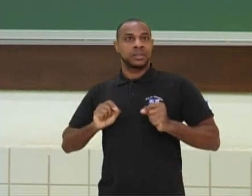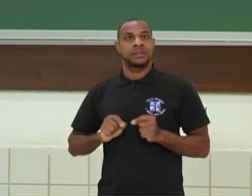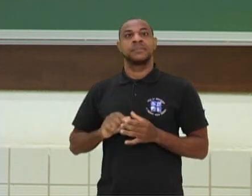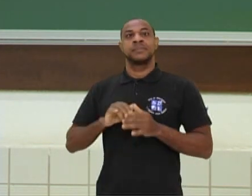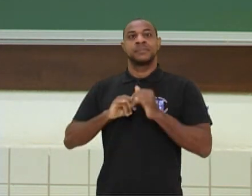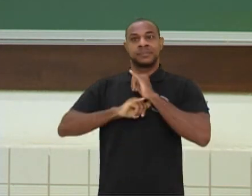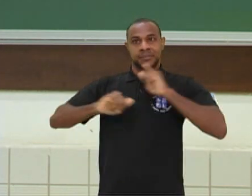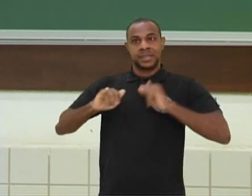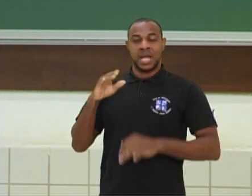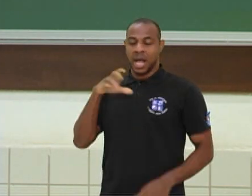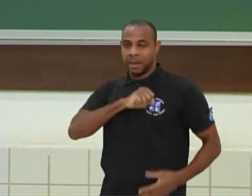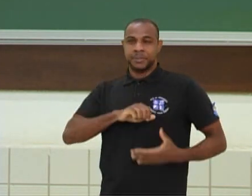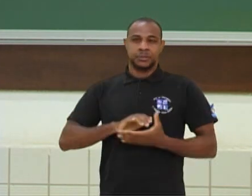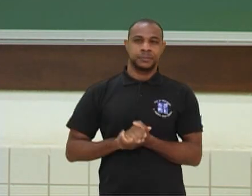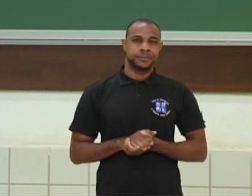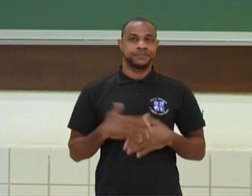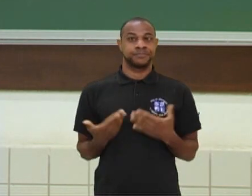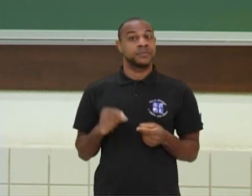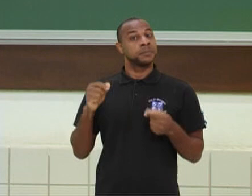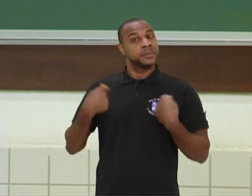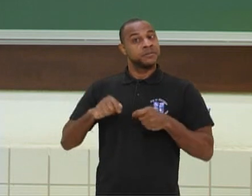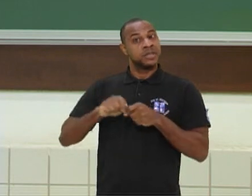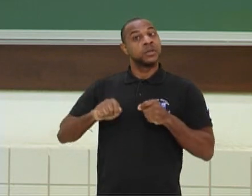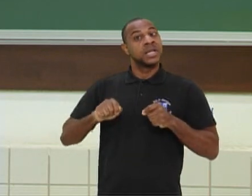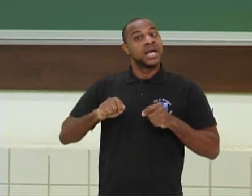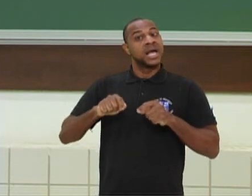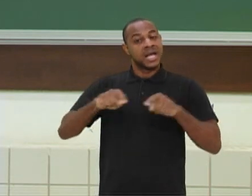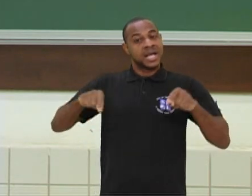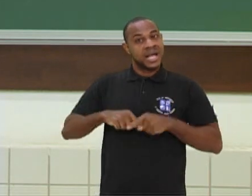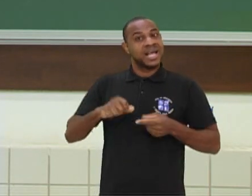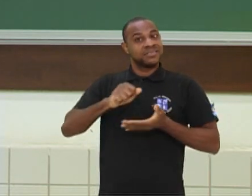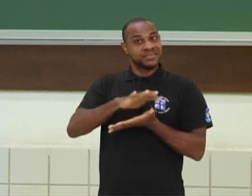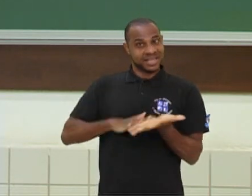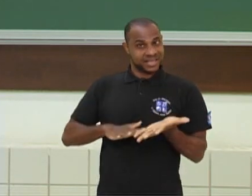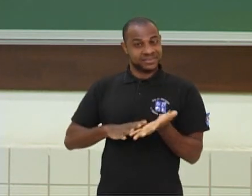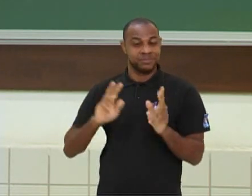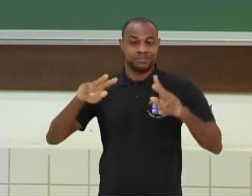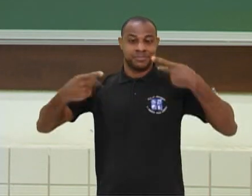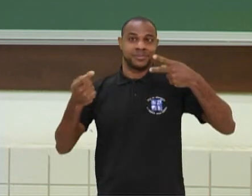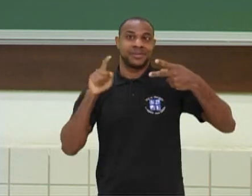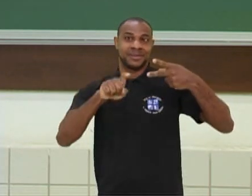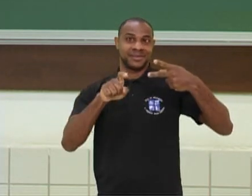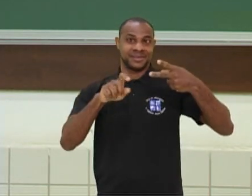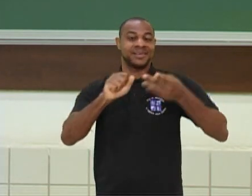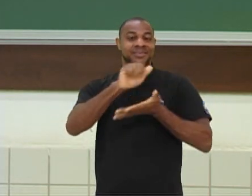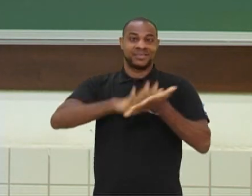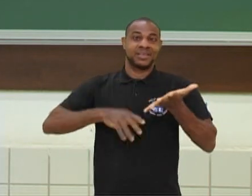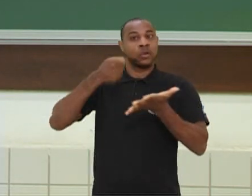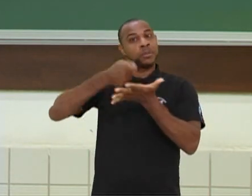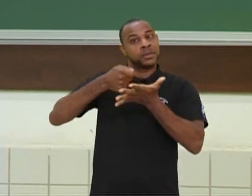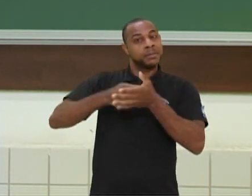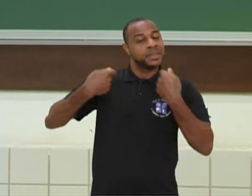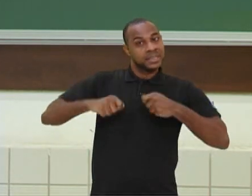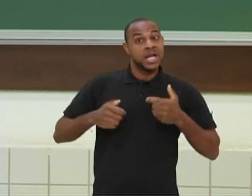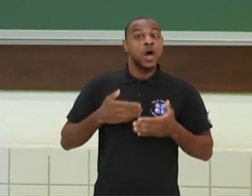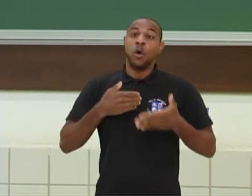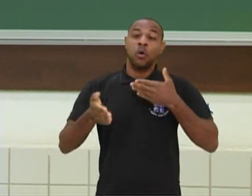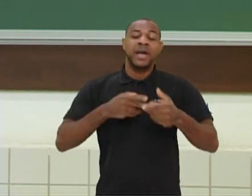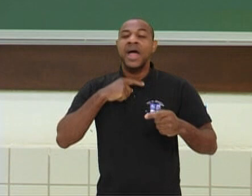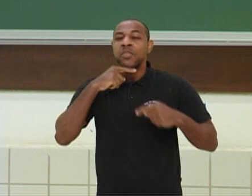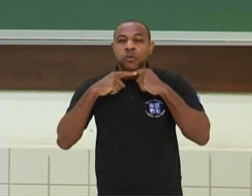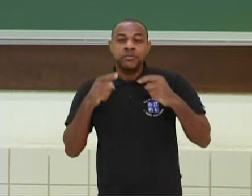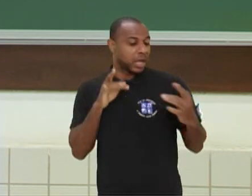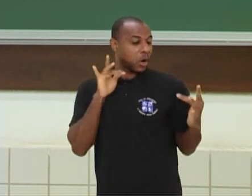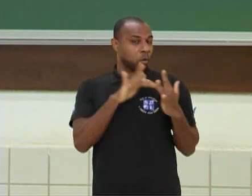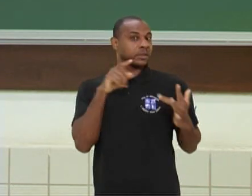rápido. Lembrando de façam as atividades no Classroom para computar as presenças de vocês. Se vocês tiverem alguma dúvida, entre em contato